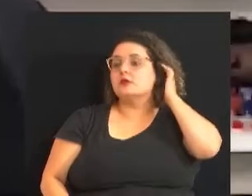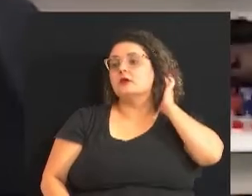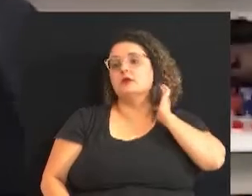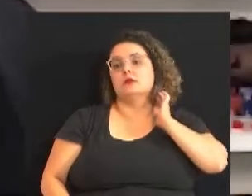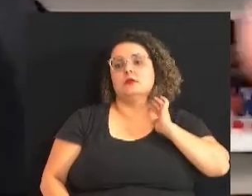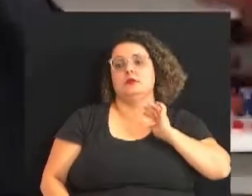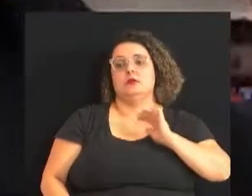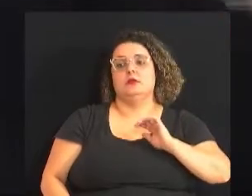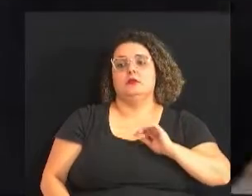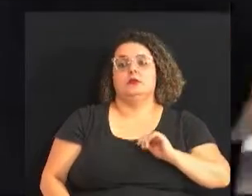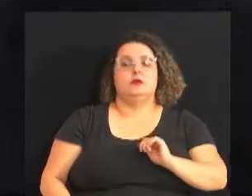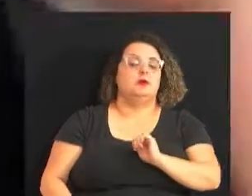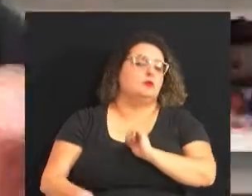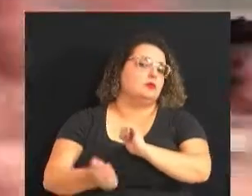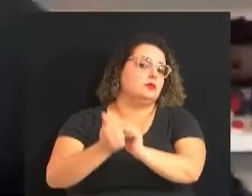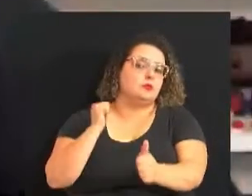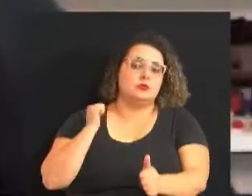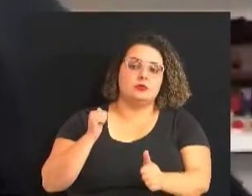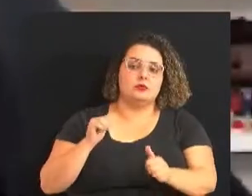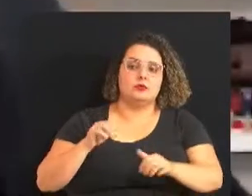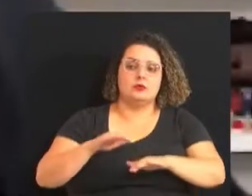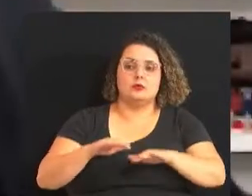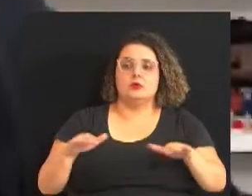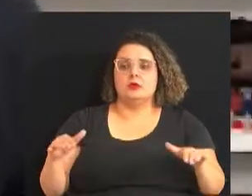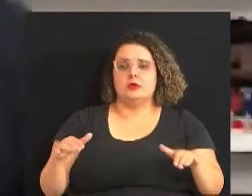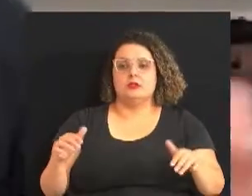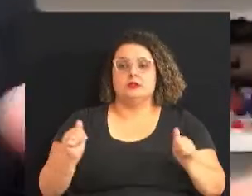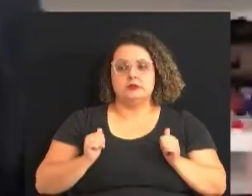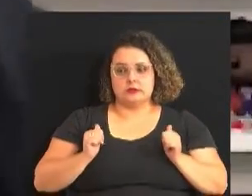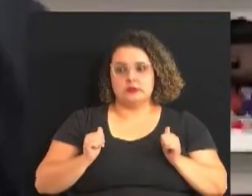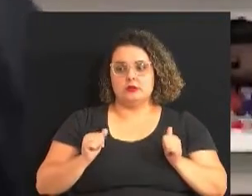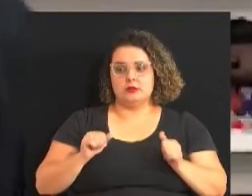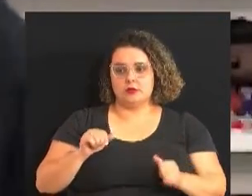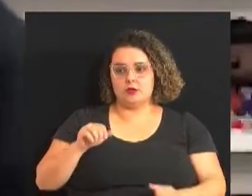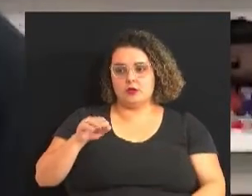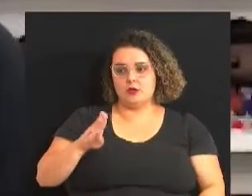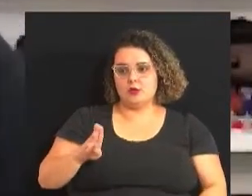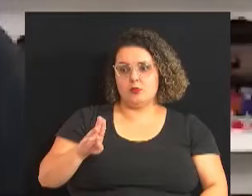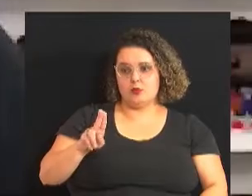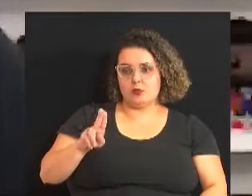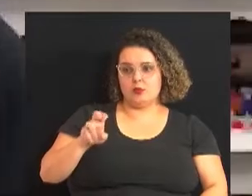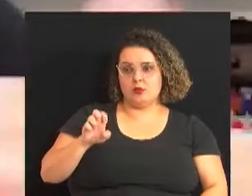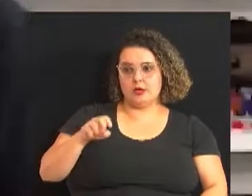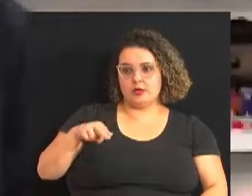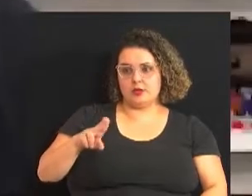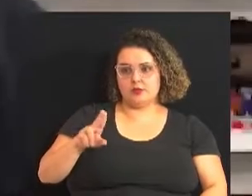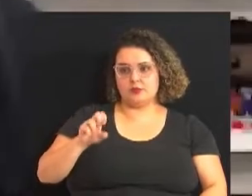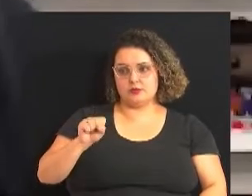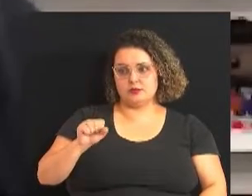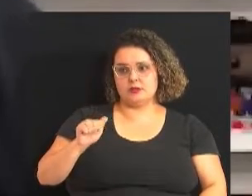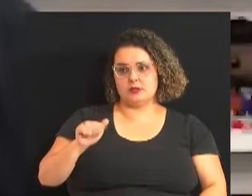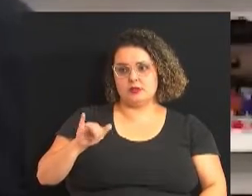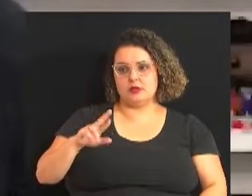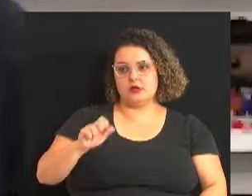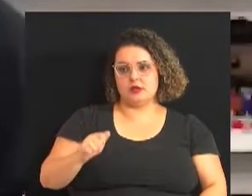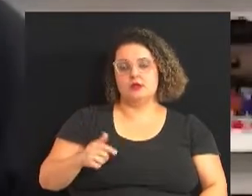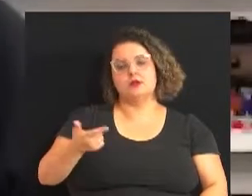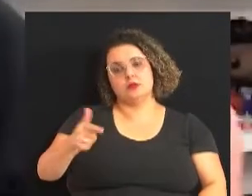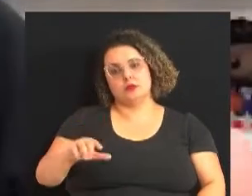jogaram 4 países em campo neutro. A primeira fase foi em Buenos Aires. A segunda fase, o Brasil já enfrentou em Franca,